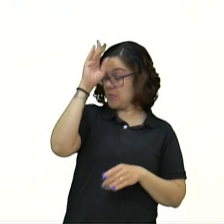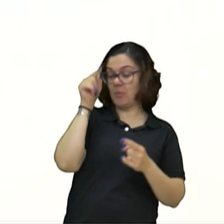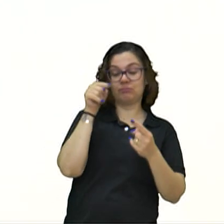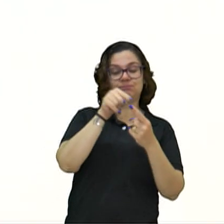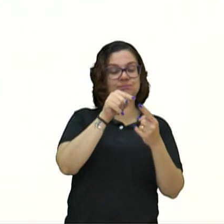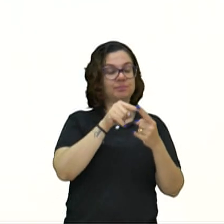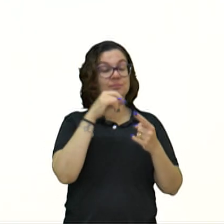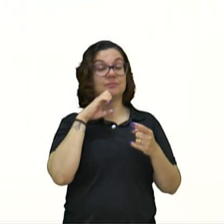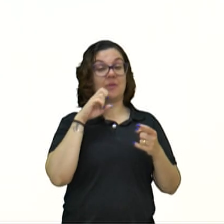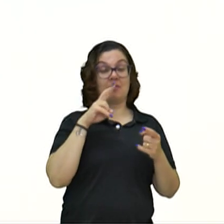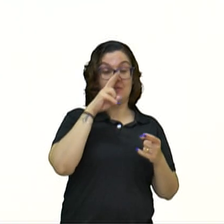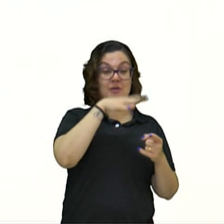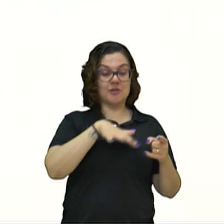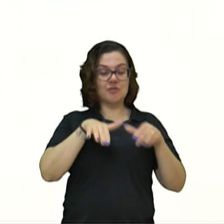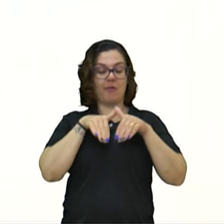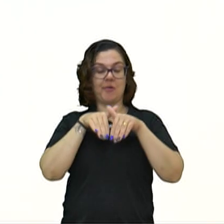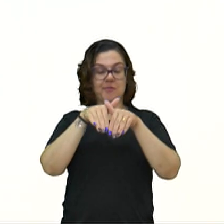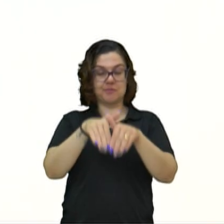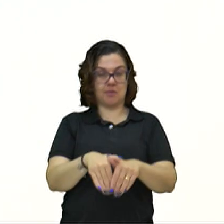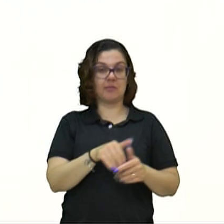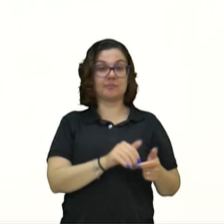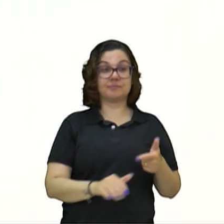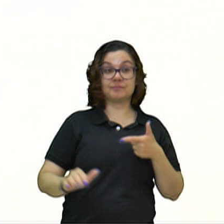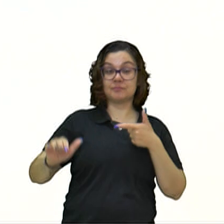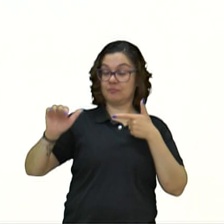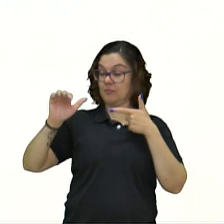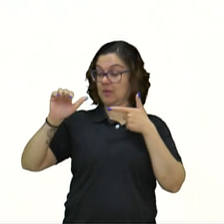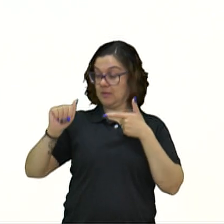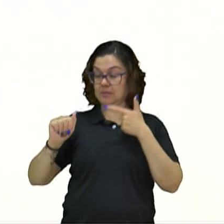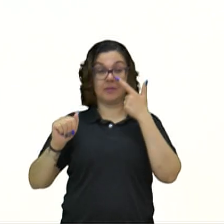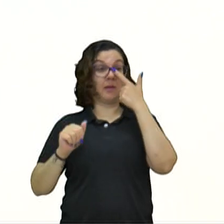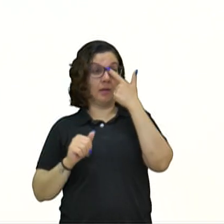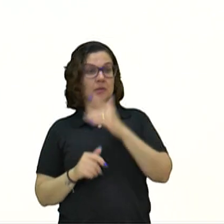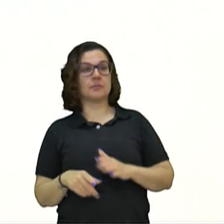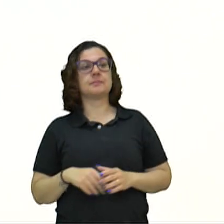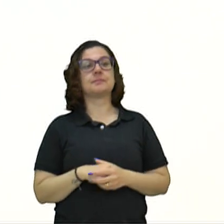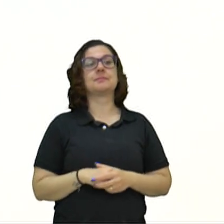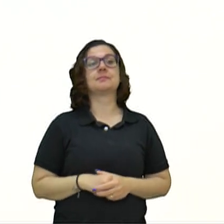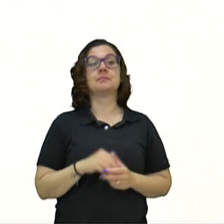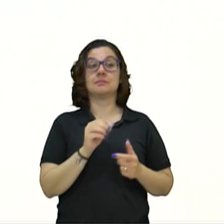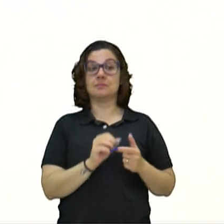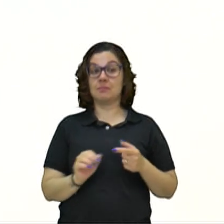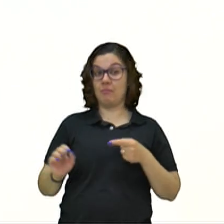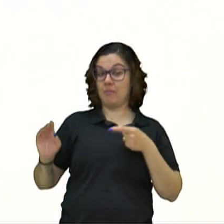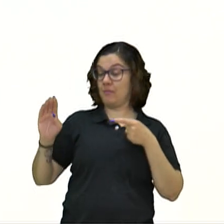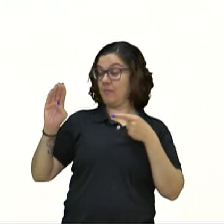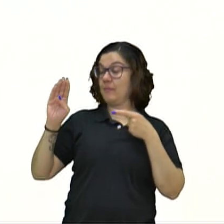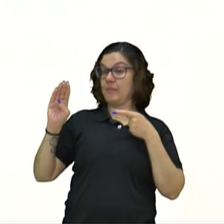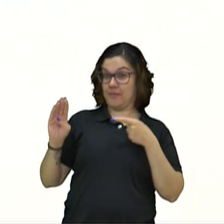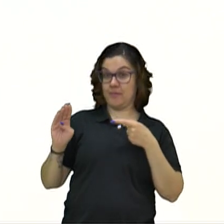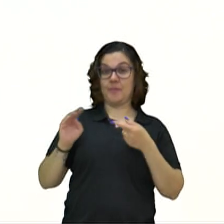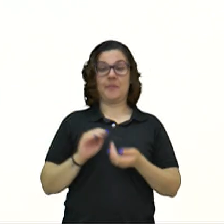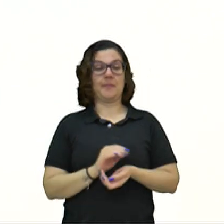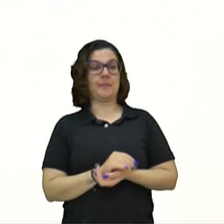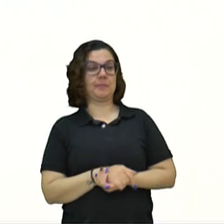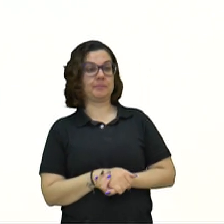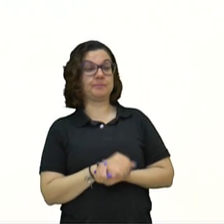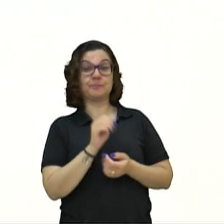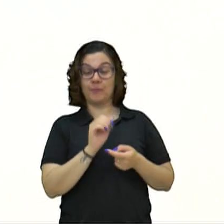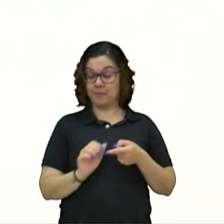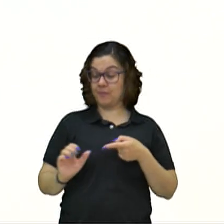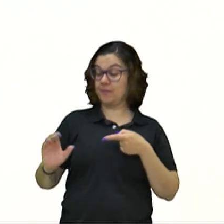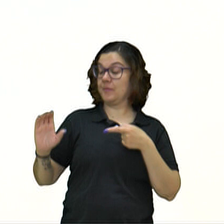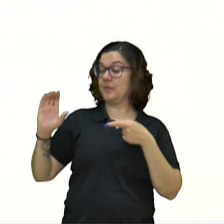de energia da austrália letra reservas de carvão mineral de fontes renováveis reservas de petróleo e energia